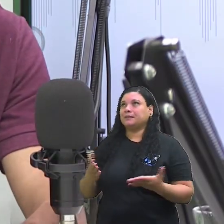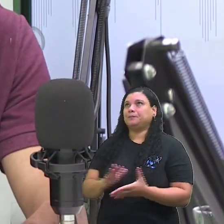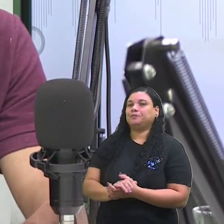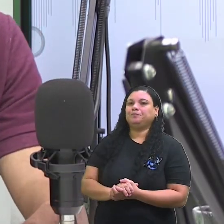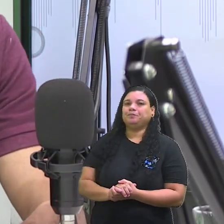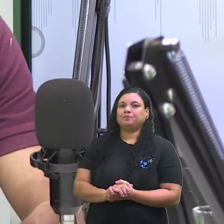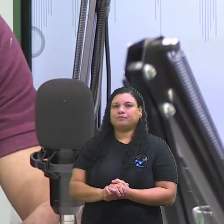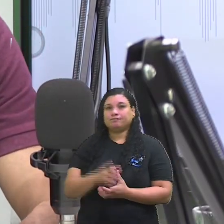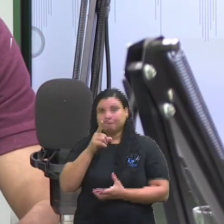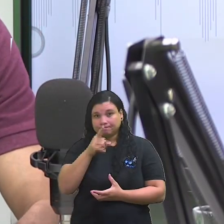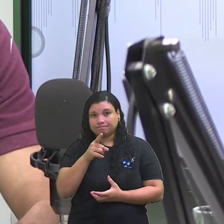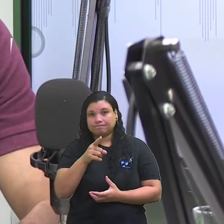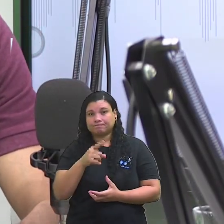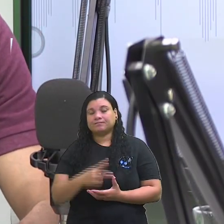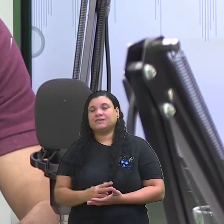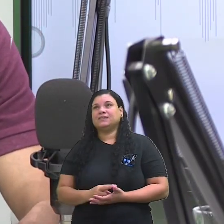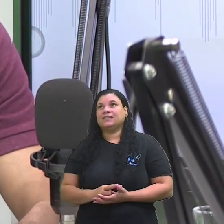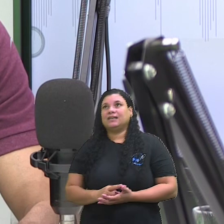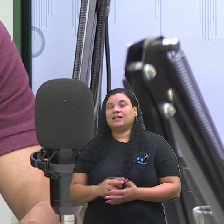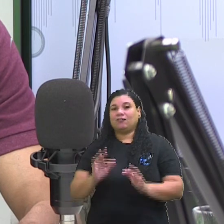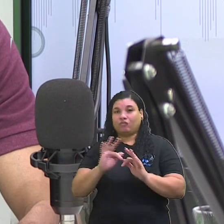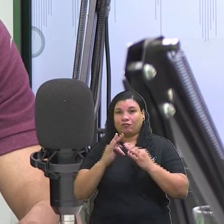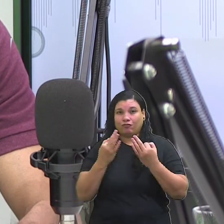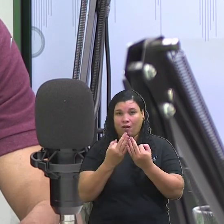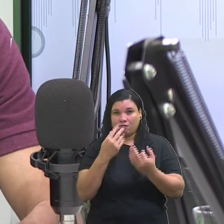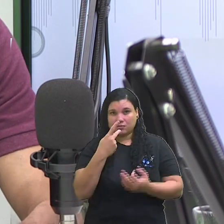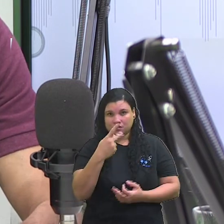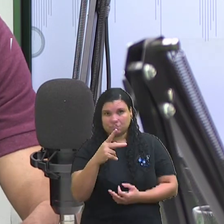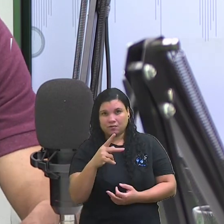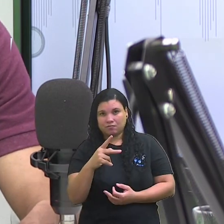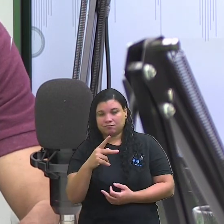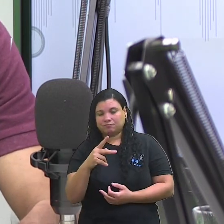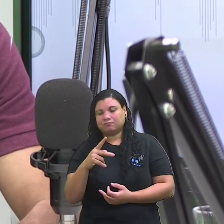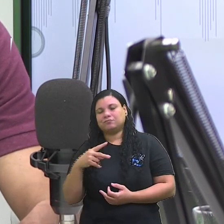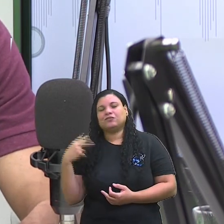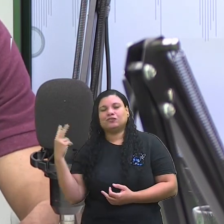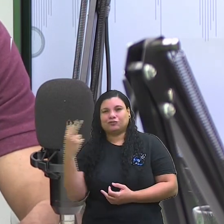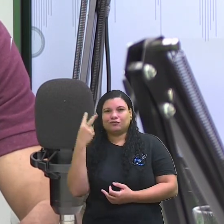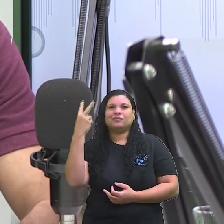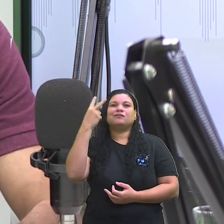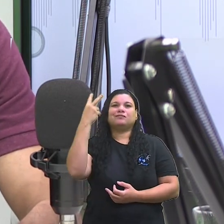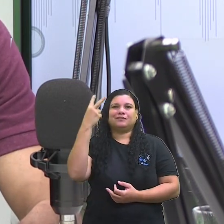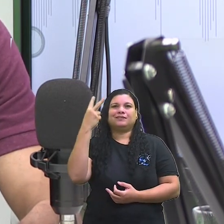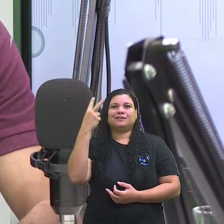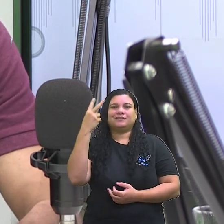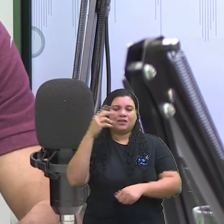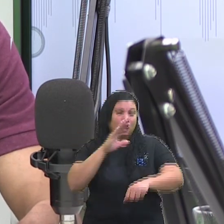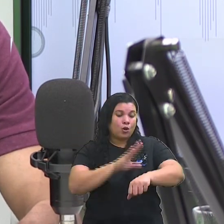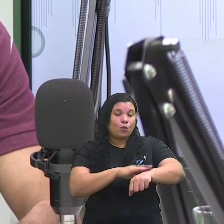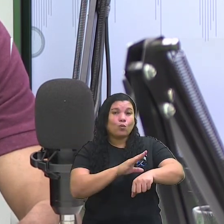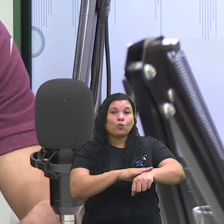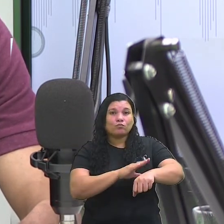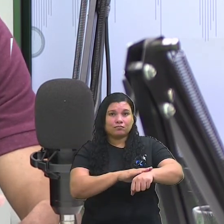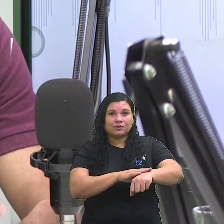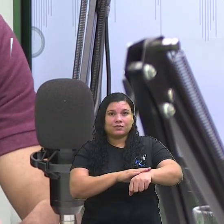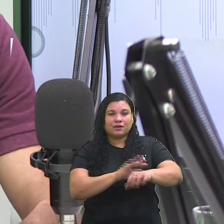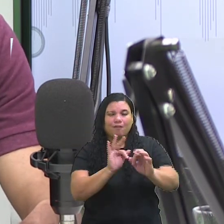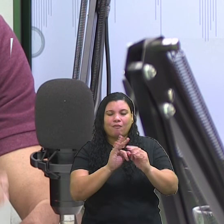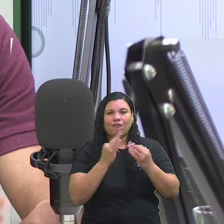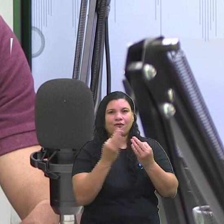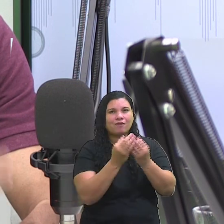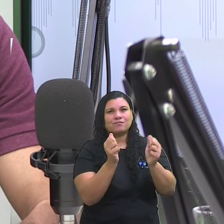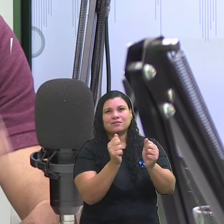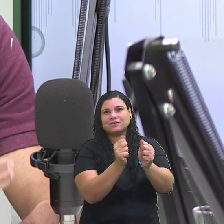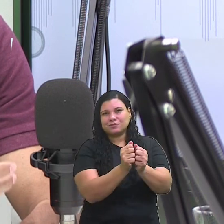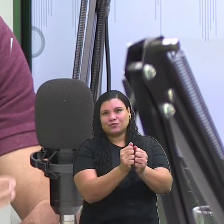valorize a sua família. Valorize a sua família. Tenha tempo para a sua família e aquilo que